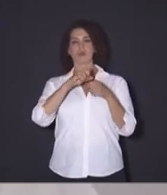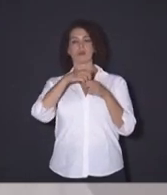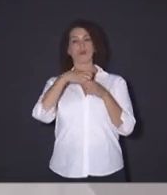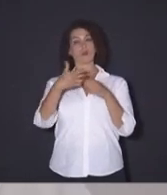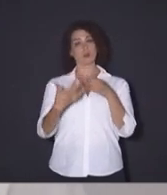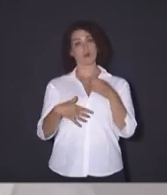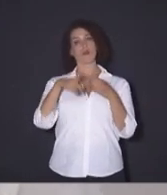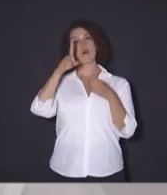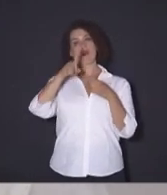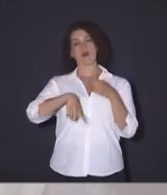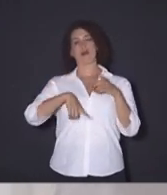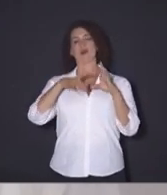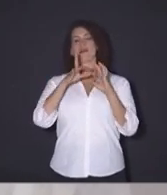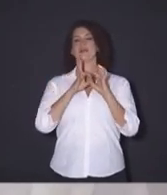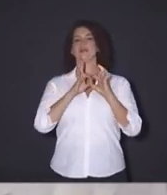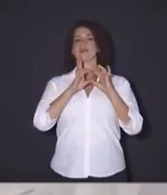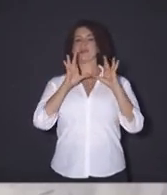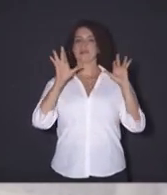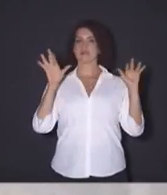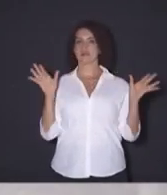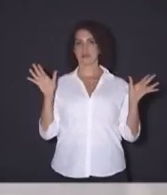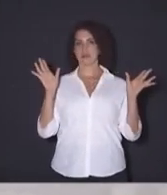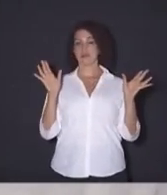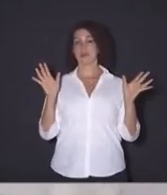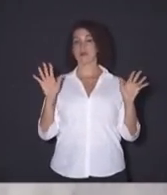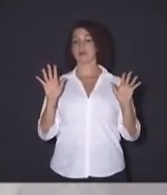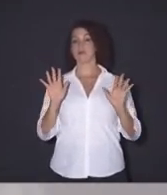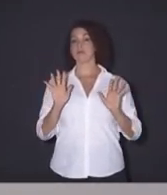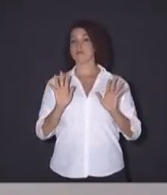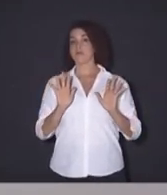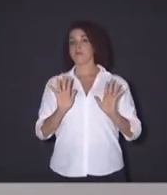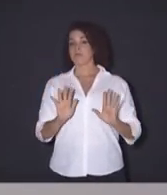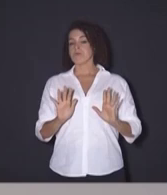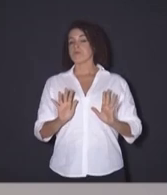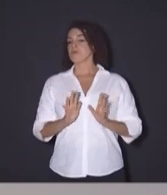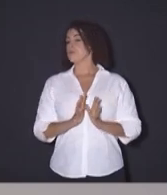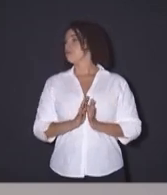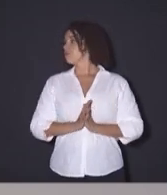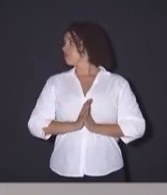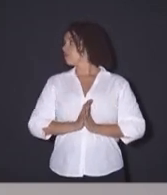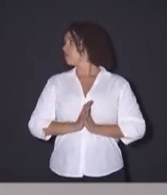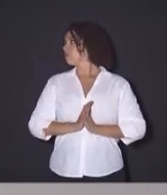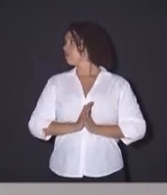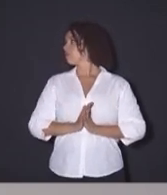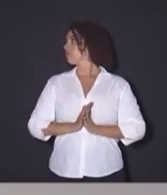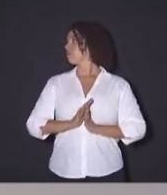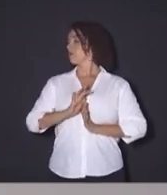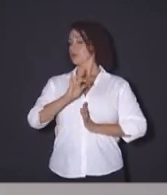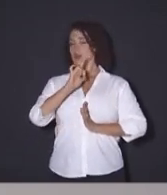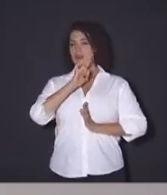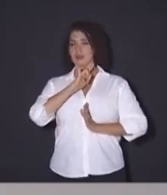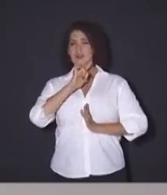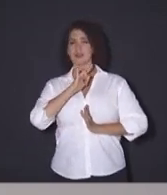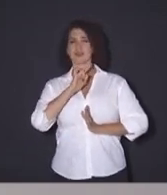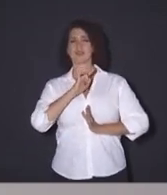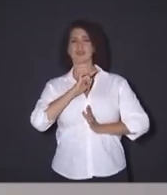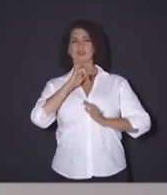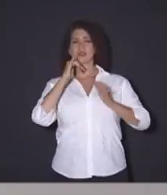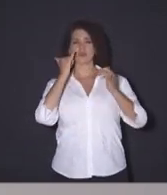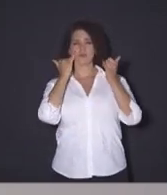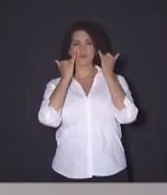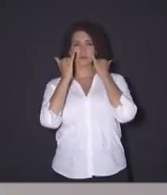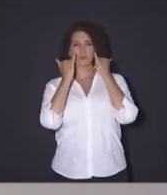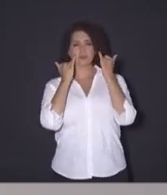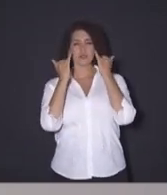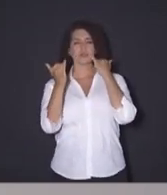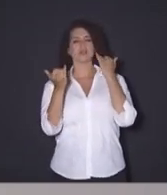chamar de livre agora ainda assim depois de conteúdo produzido todas essas informações